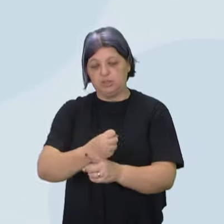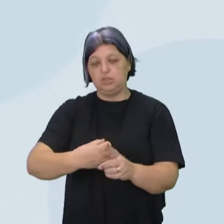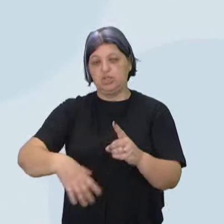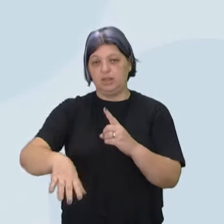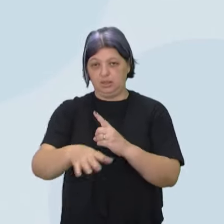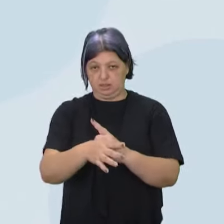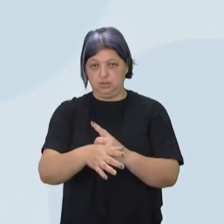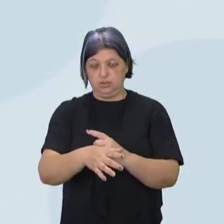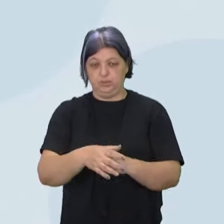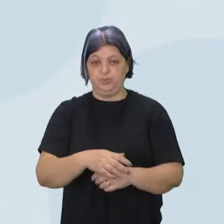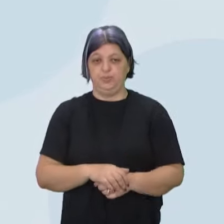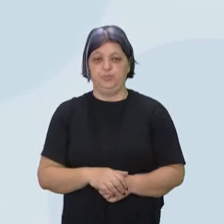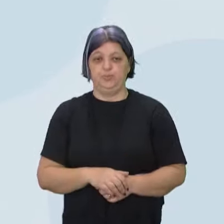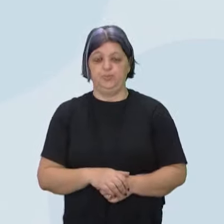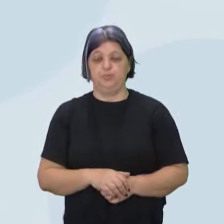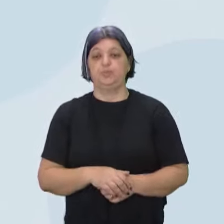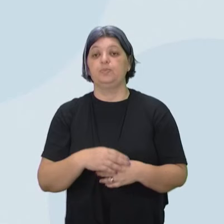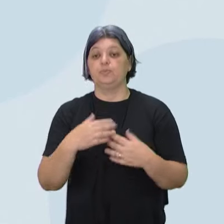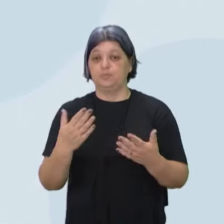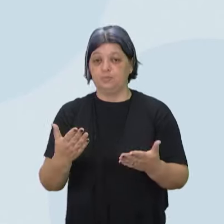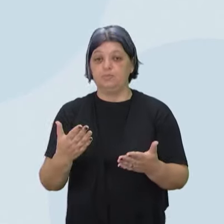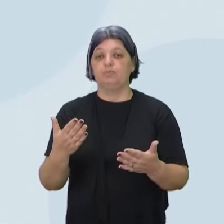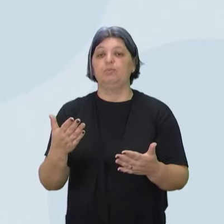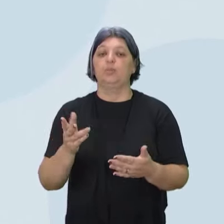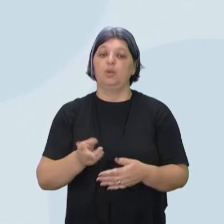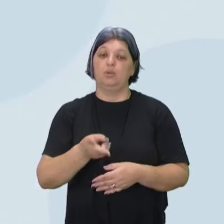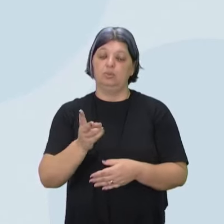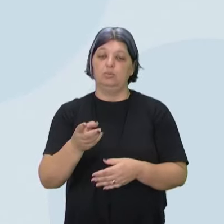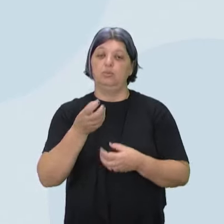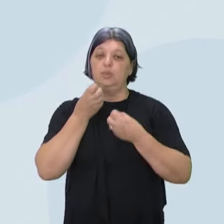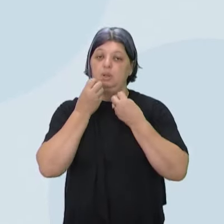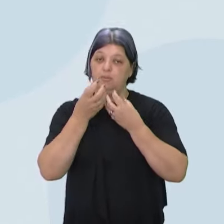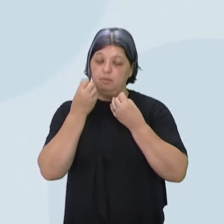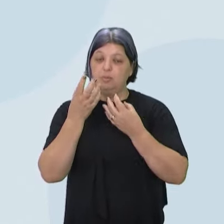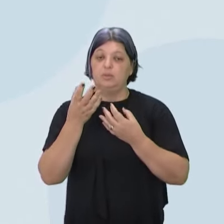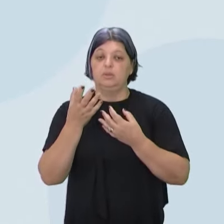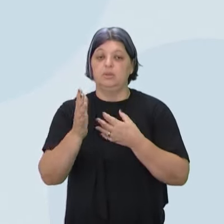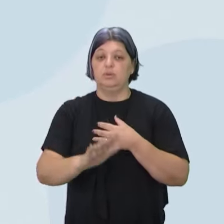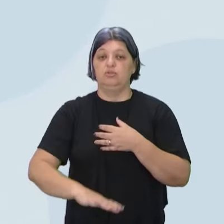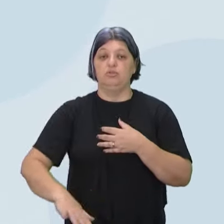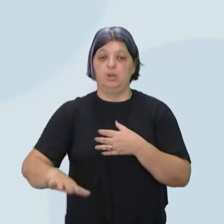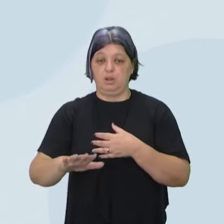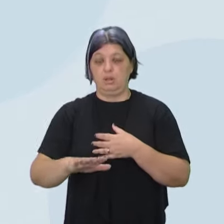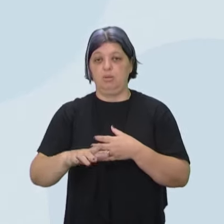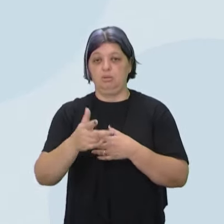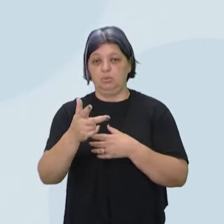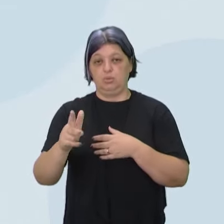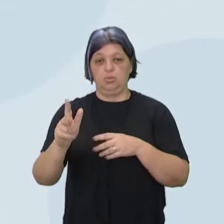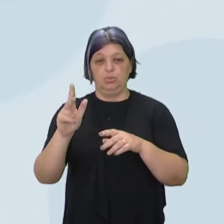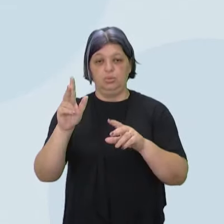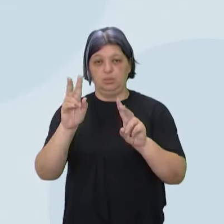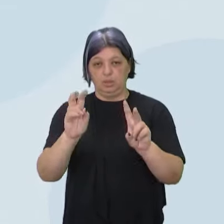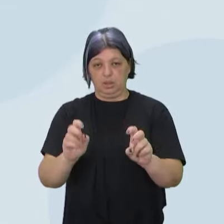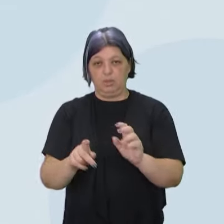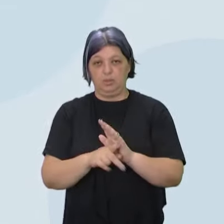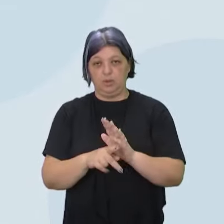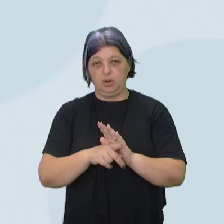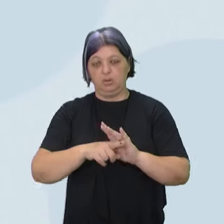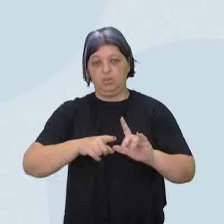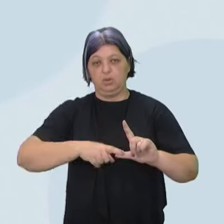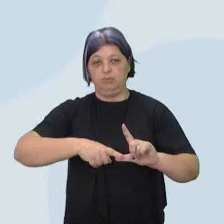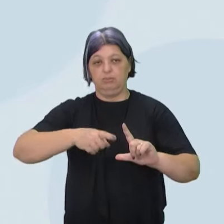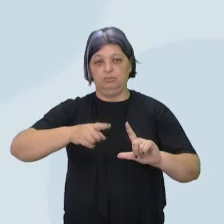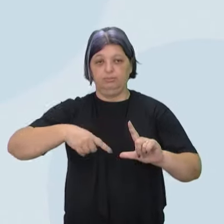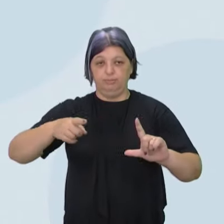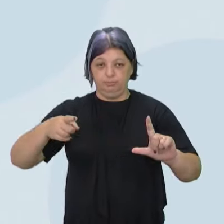sociedades, ok? Muito bem, partindo aí para as informações gerais do próximo componente, né, que é demografia, que